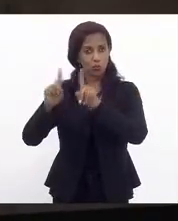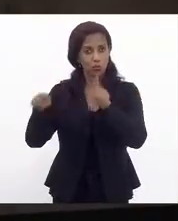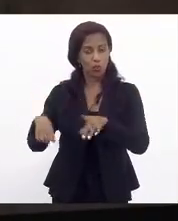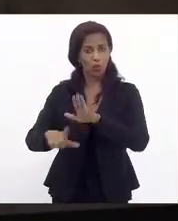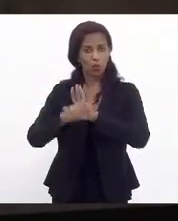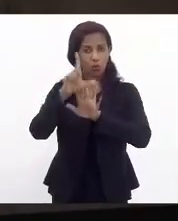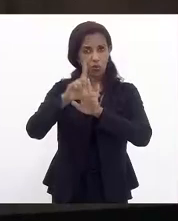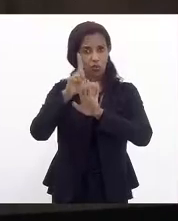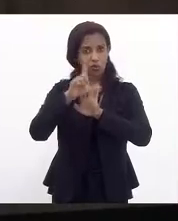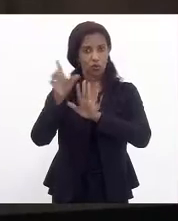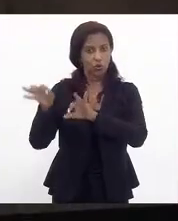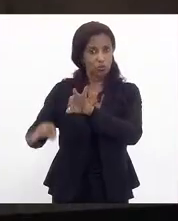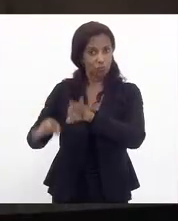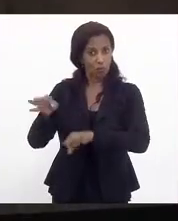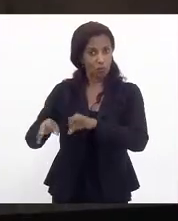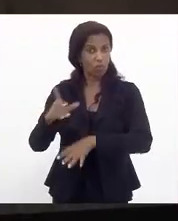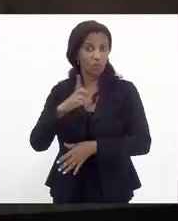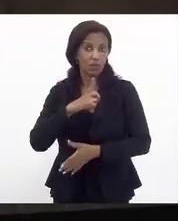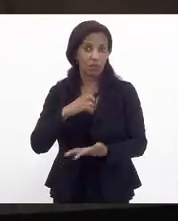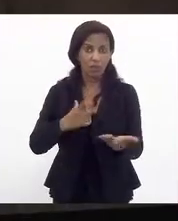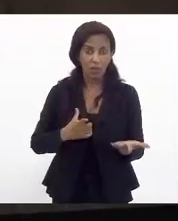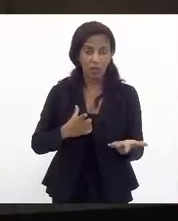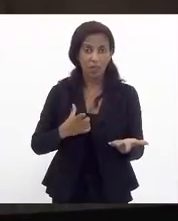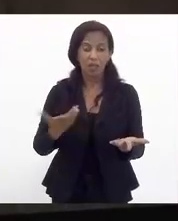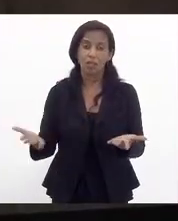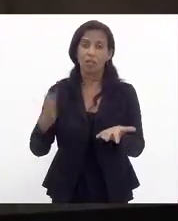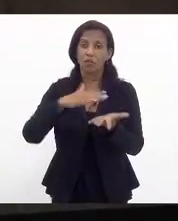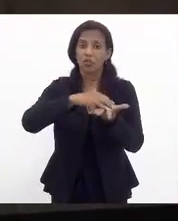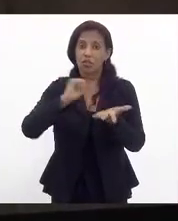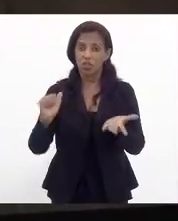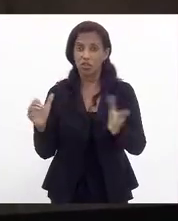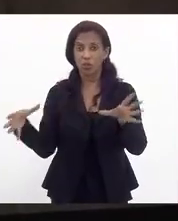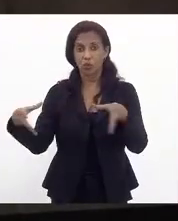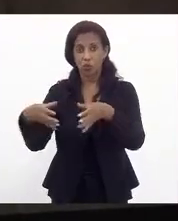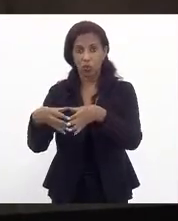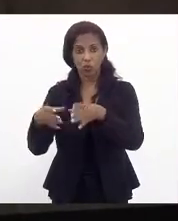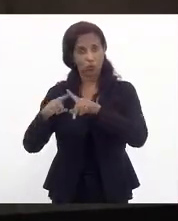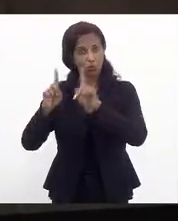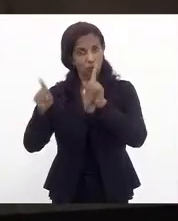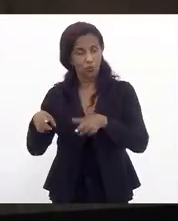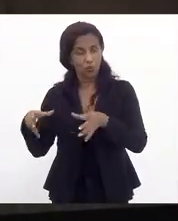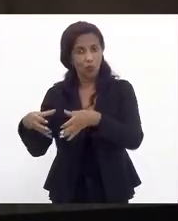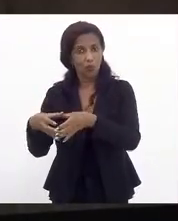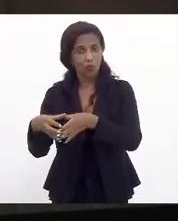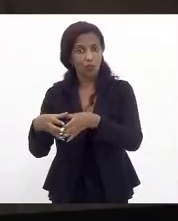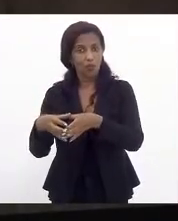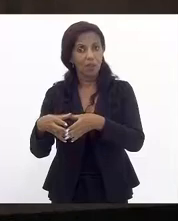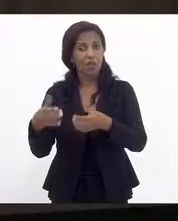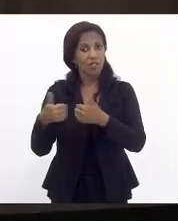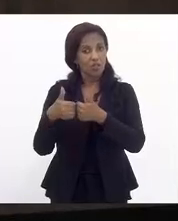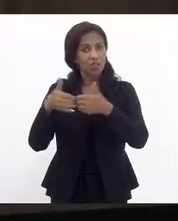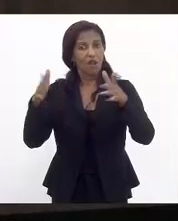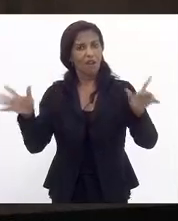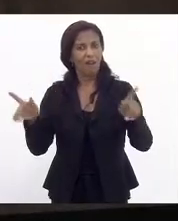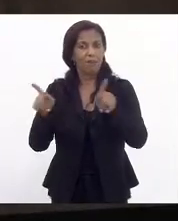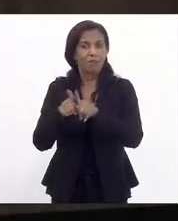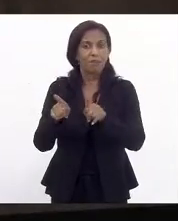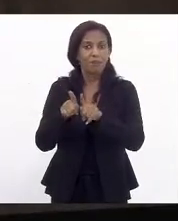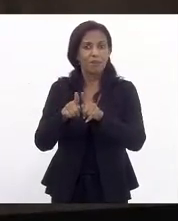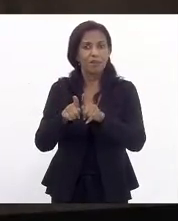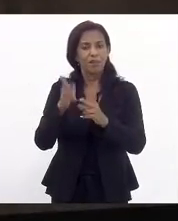do Legislativo do Judiciário isso existe então está tirando um conjunto específico de servidores e a gente abre espaço para